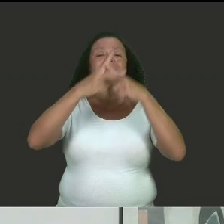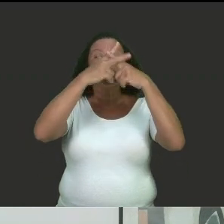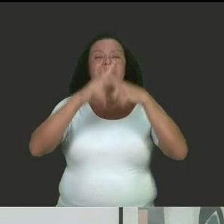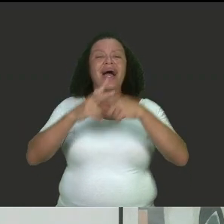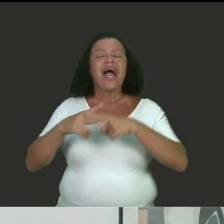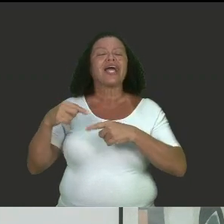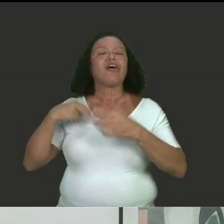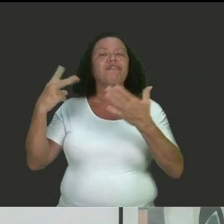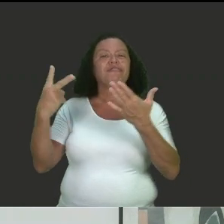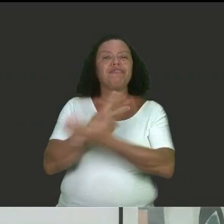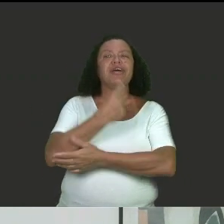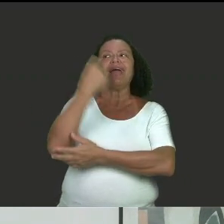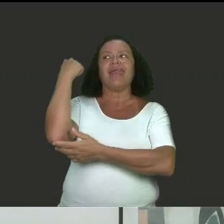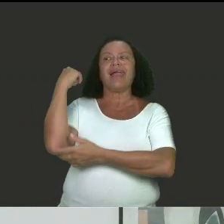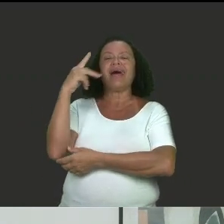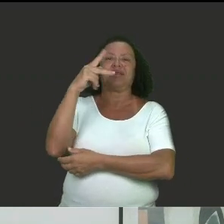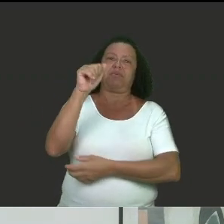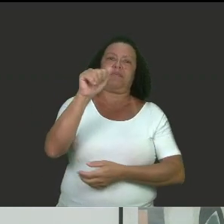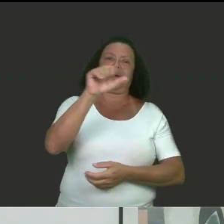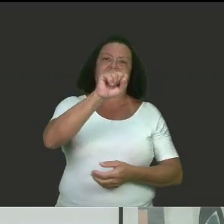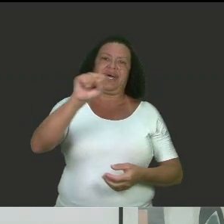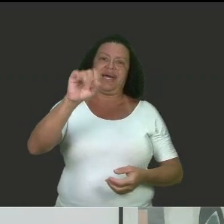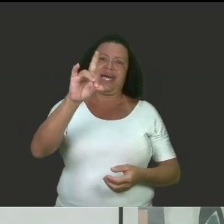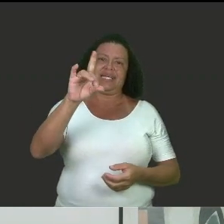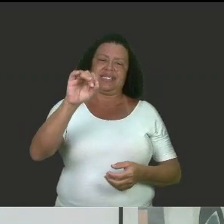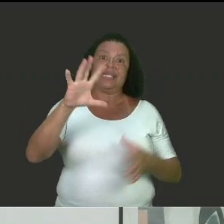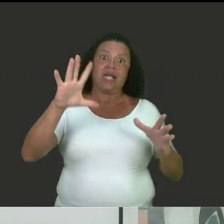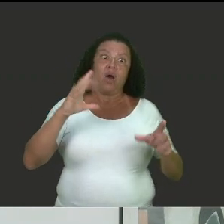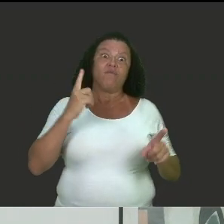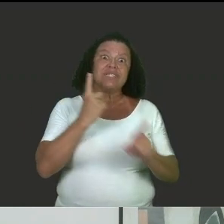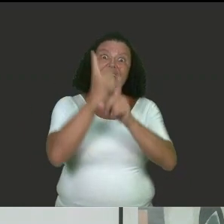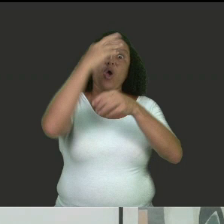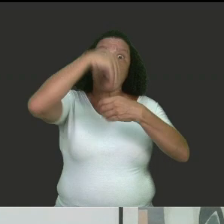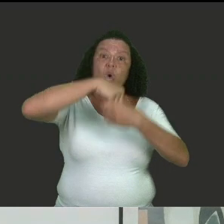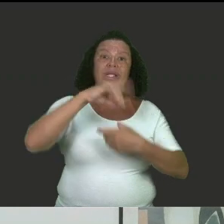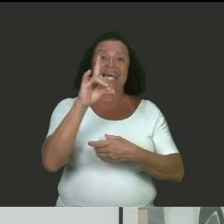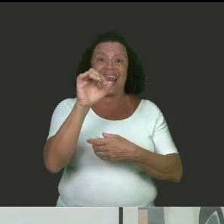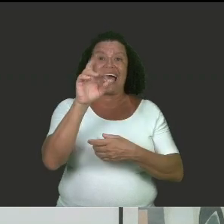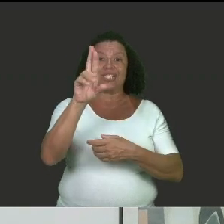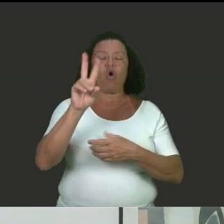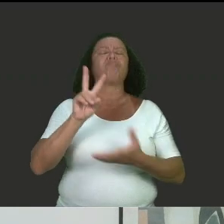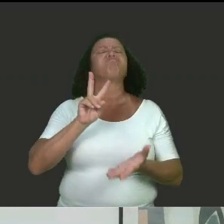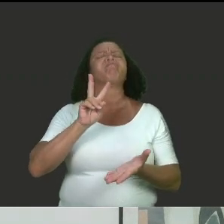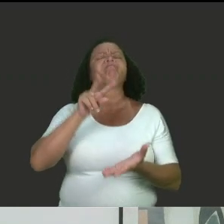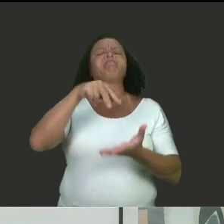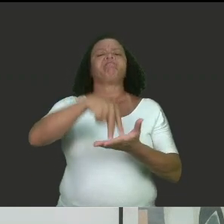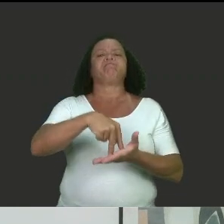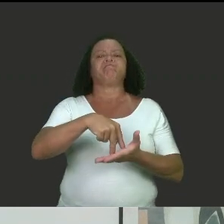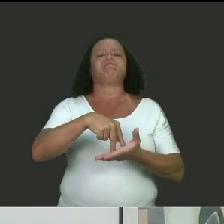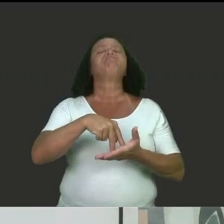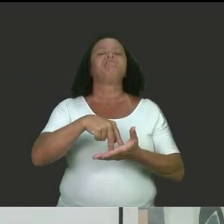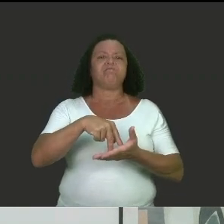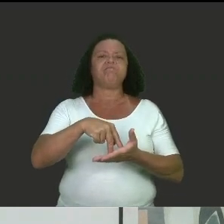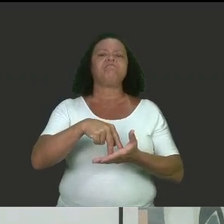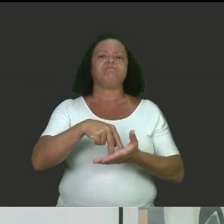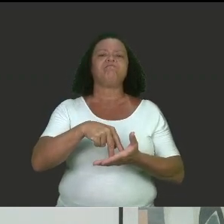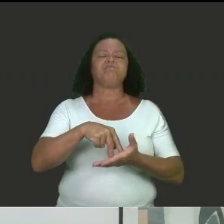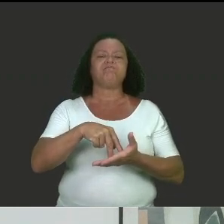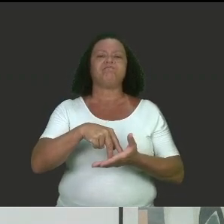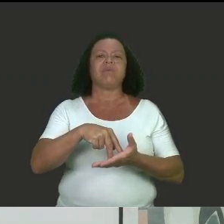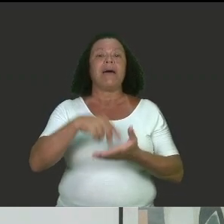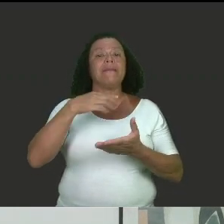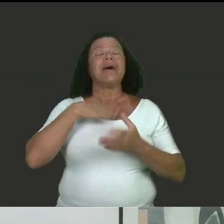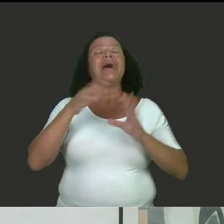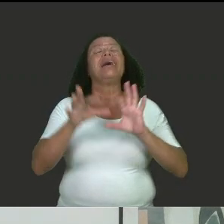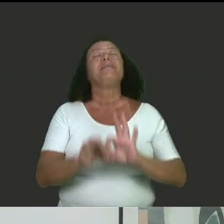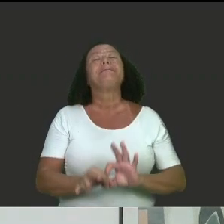cometidas, encontrando na dor que se deva superar os recursos variados para a libertação